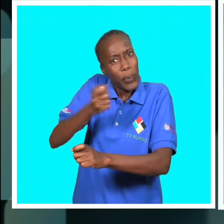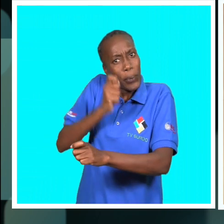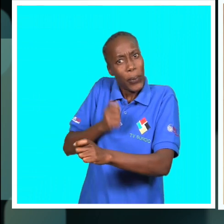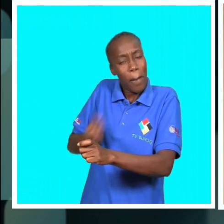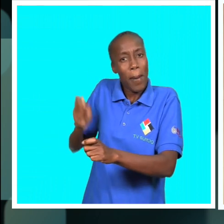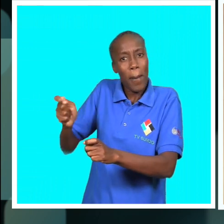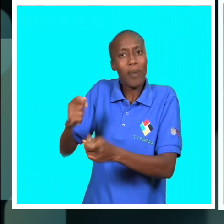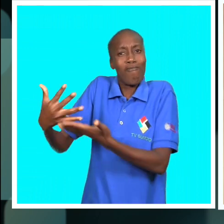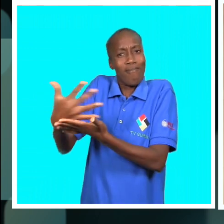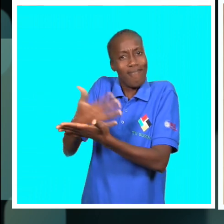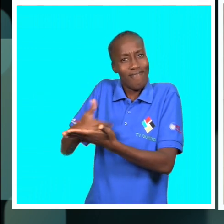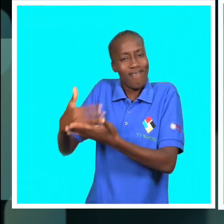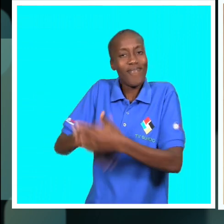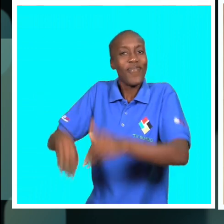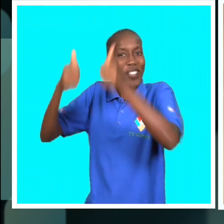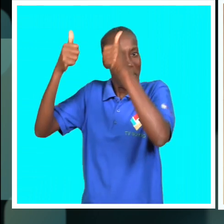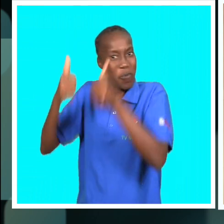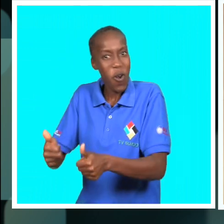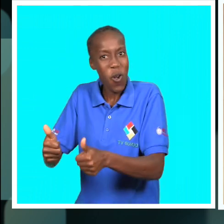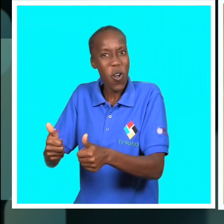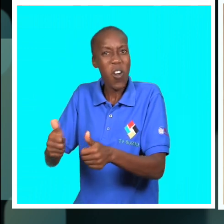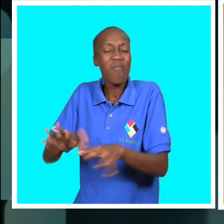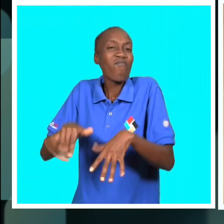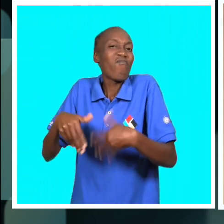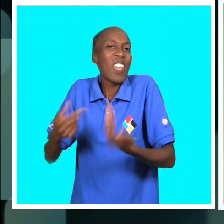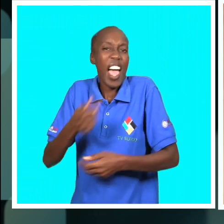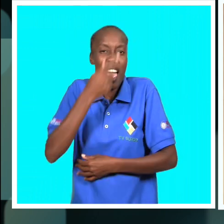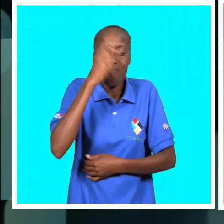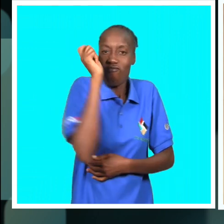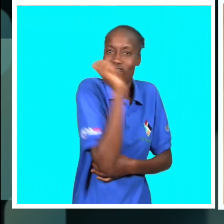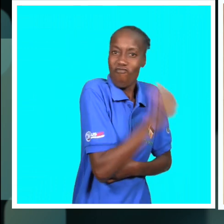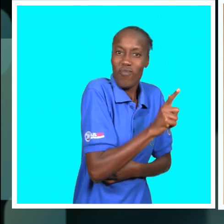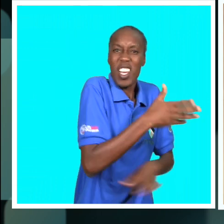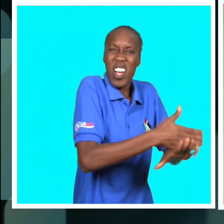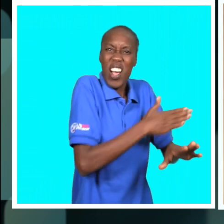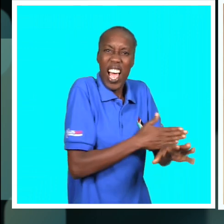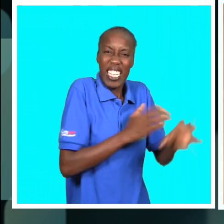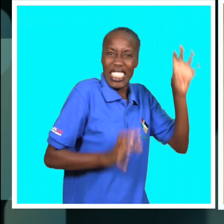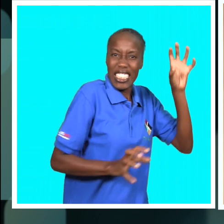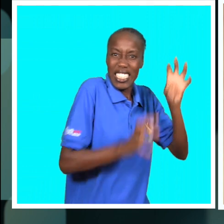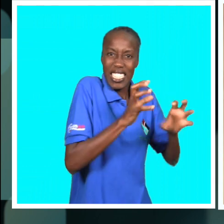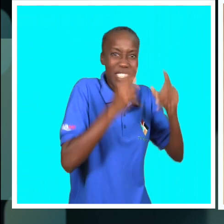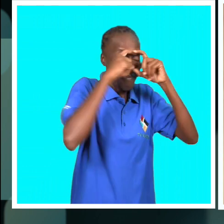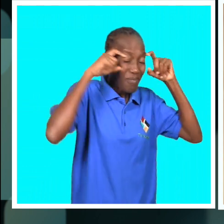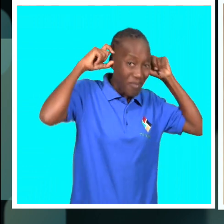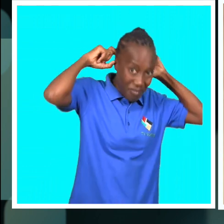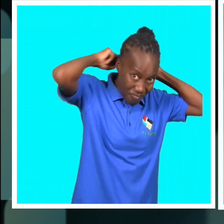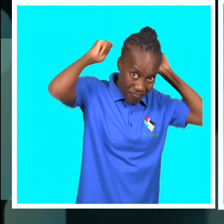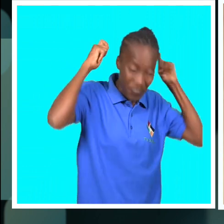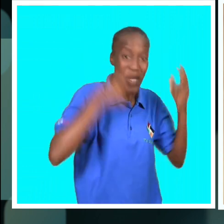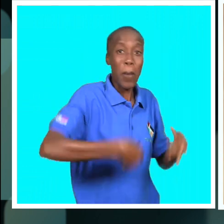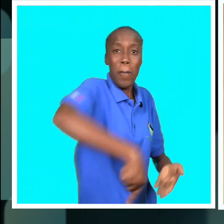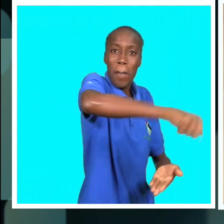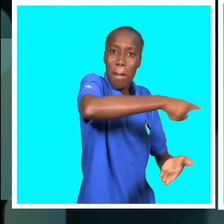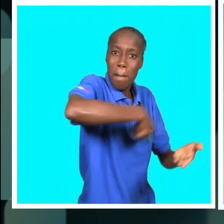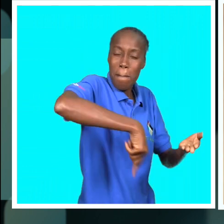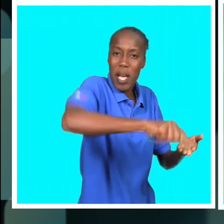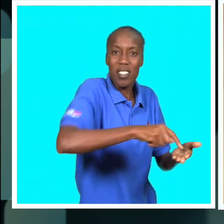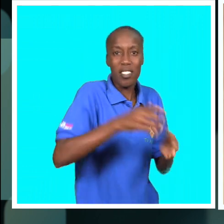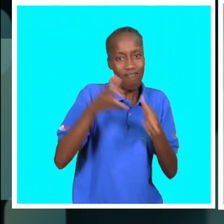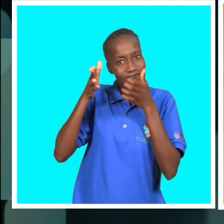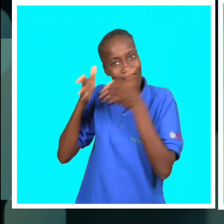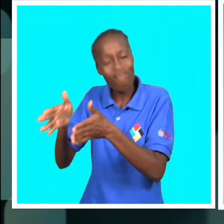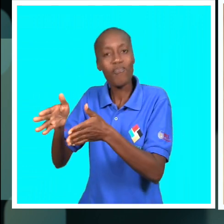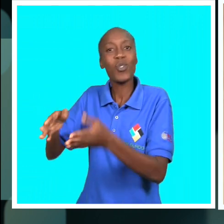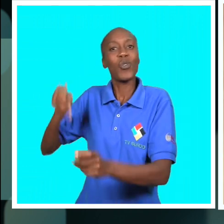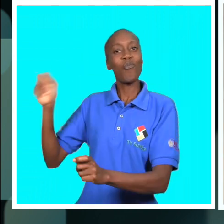consigo atingir um bom rendimento por isso que eu deixi de fazer bonecos mesinhas também